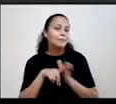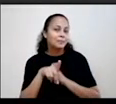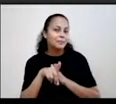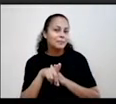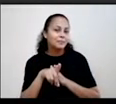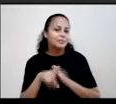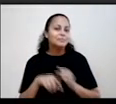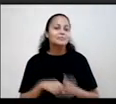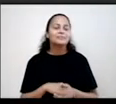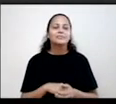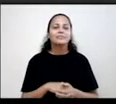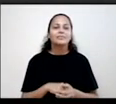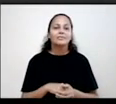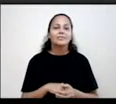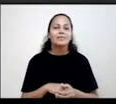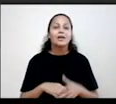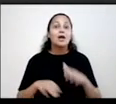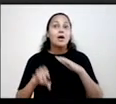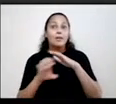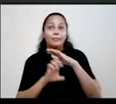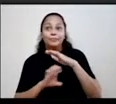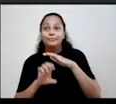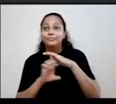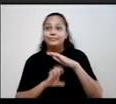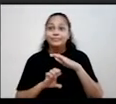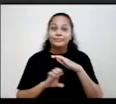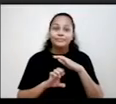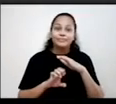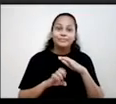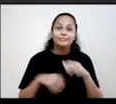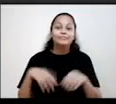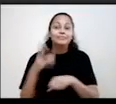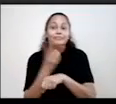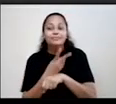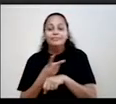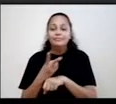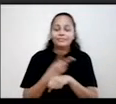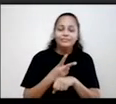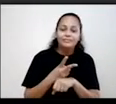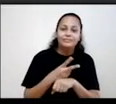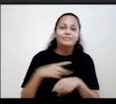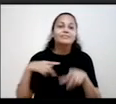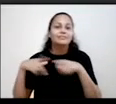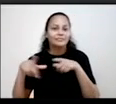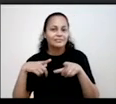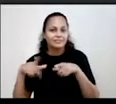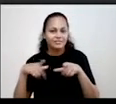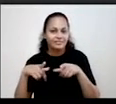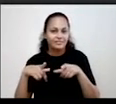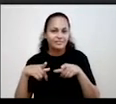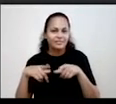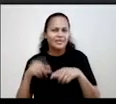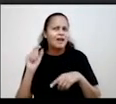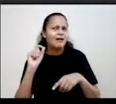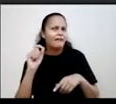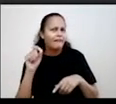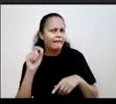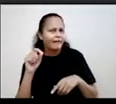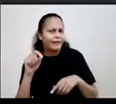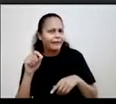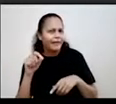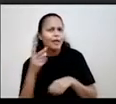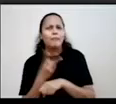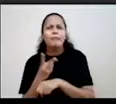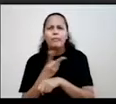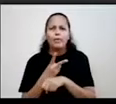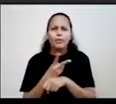Por todas as firmas, ele passou à procura de emprego. Aí o verbo passou. Eu pergunto pro verbo, quem passou